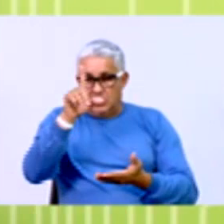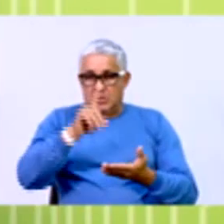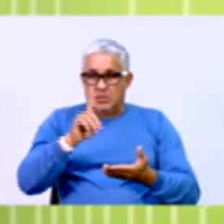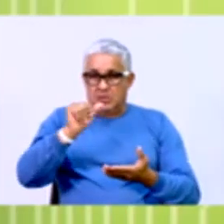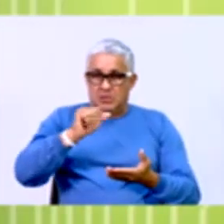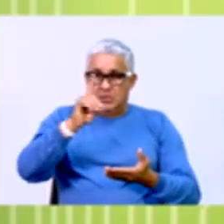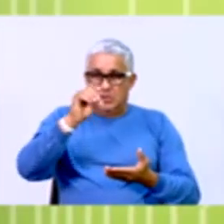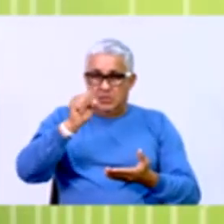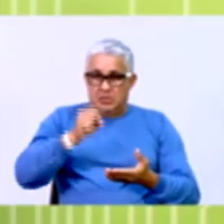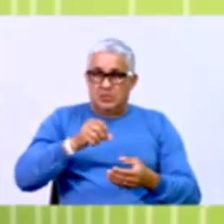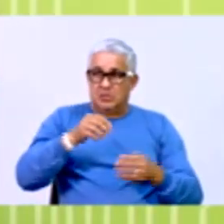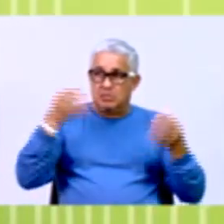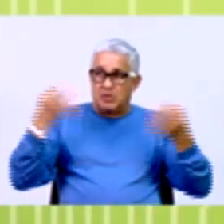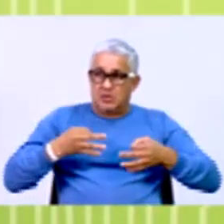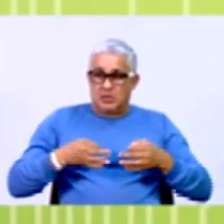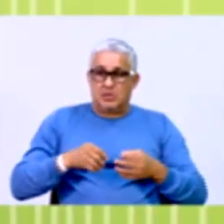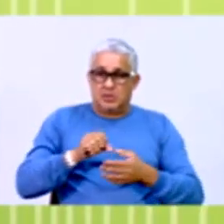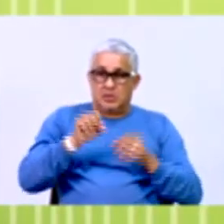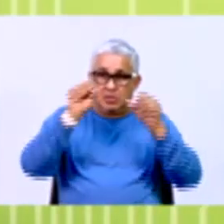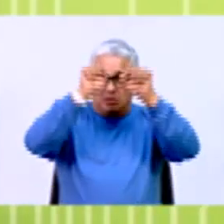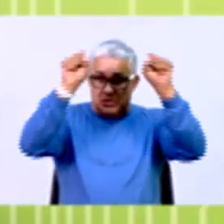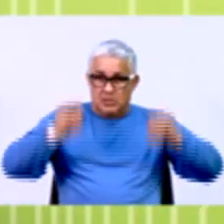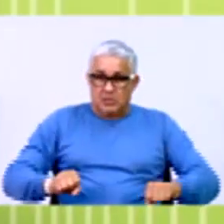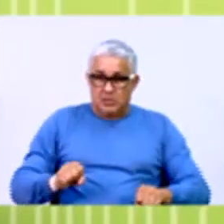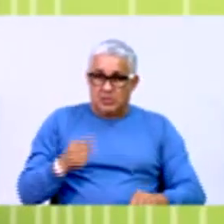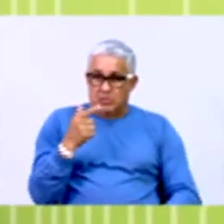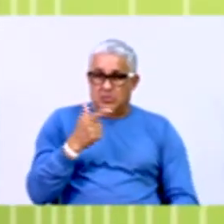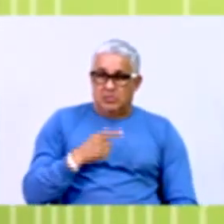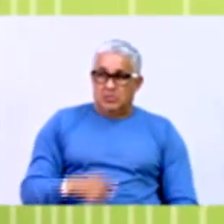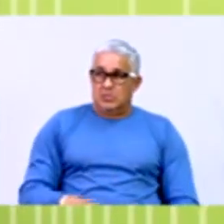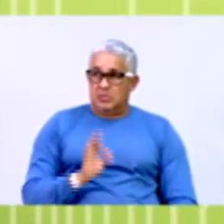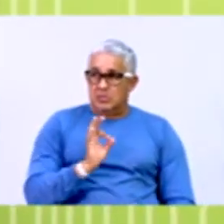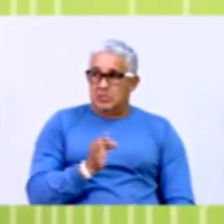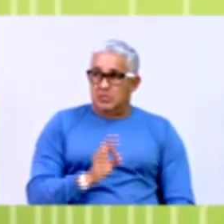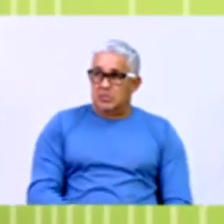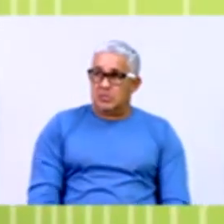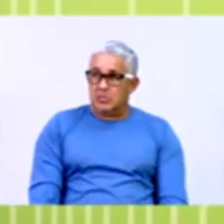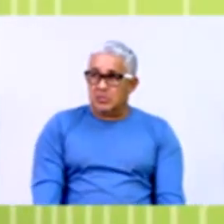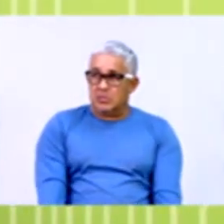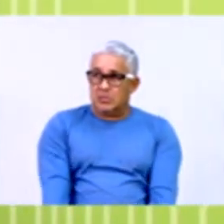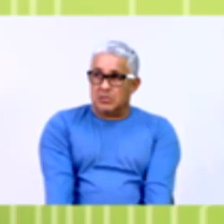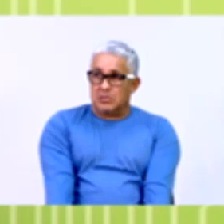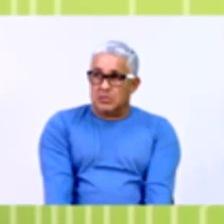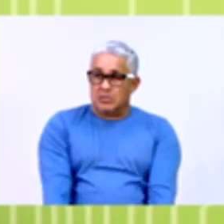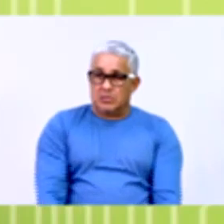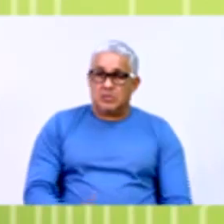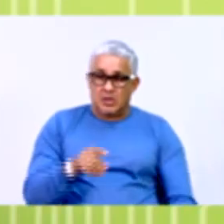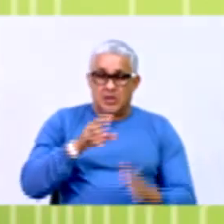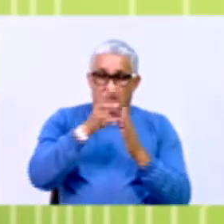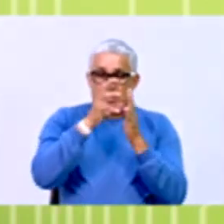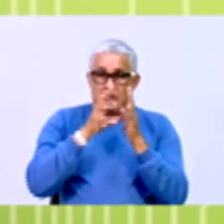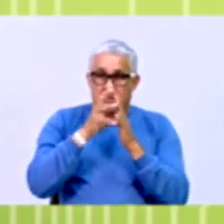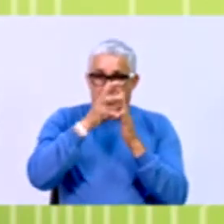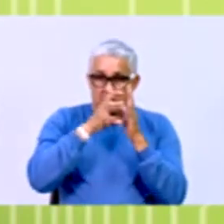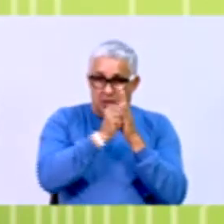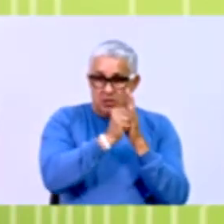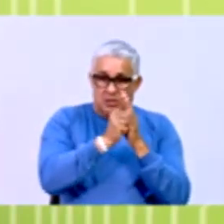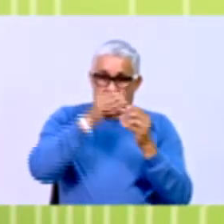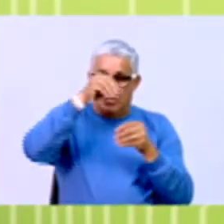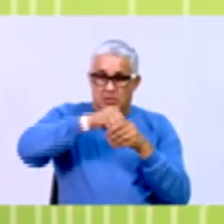que o sistema nem tem, né? Então é isso aí. Então, essa é a abordagem com o